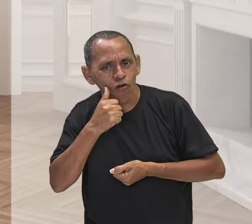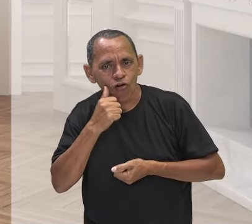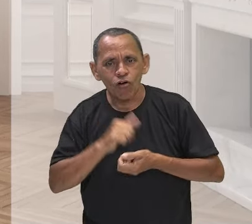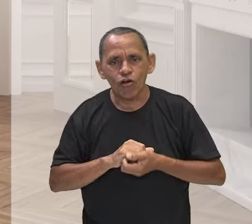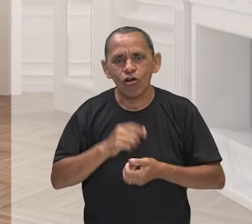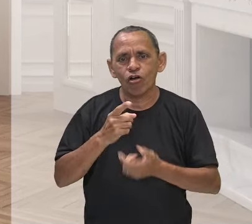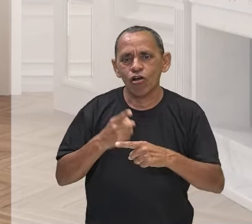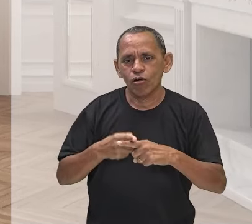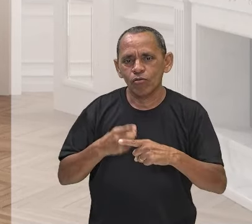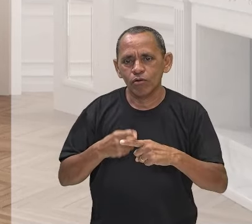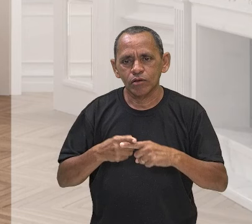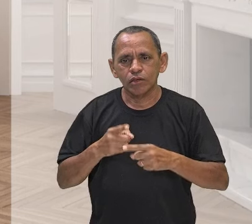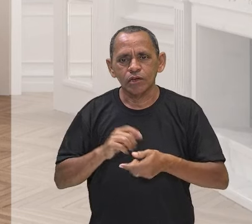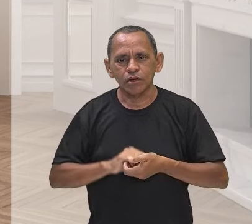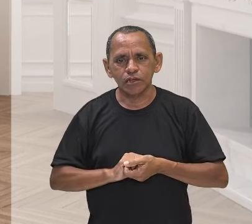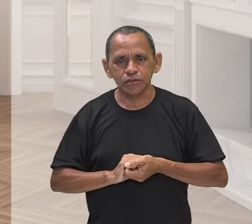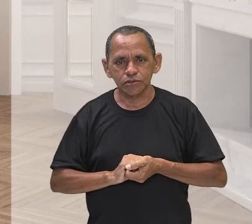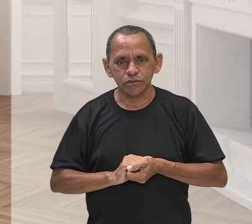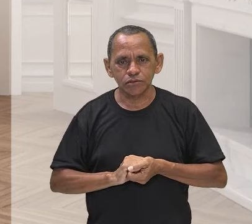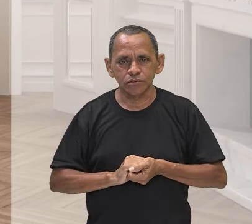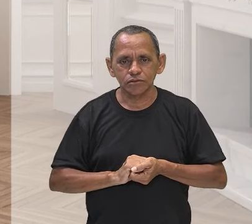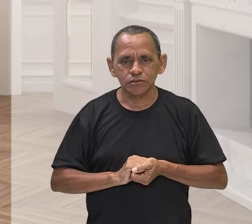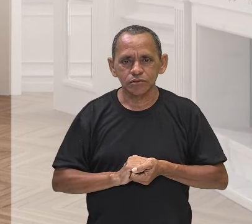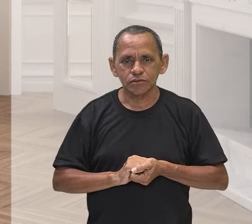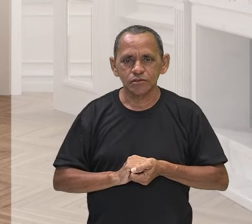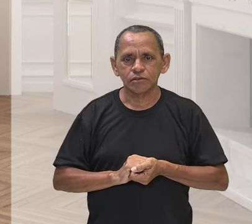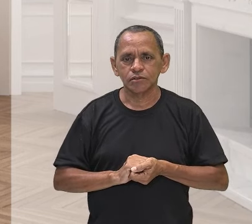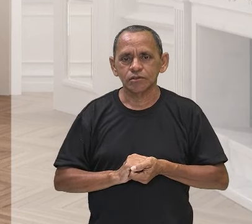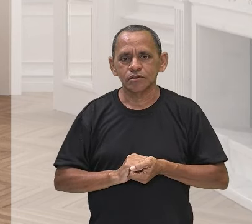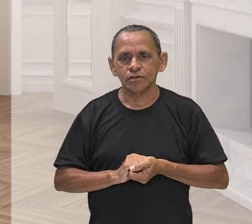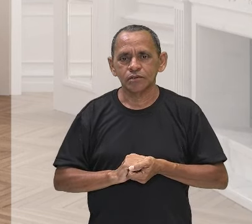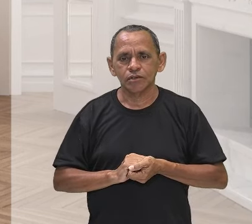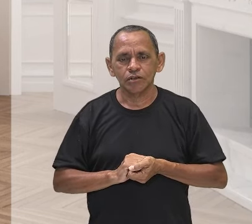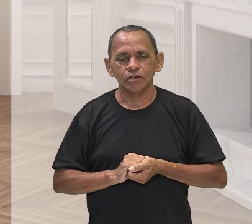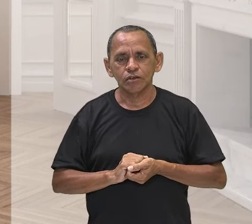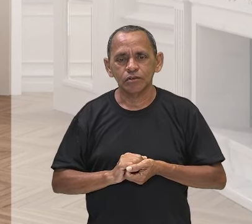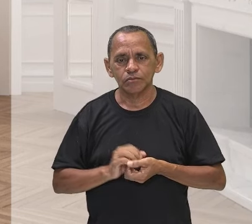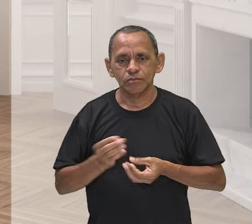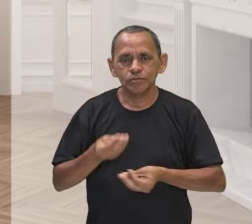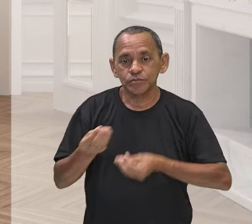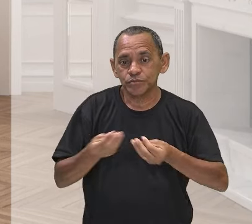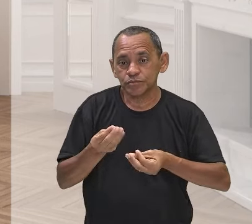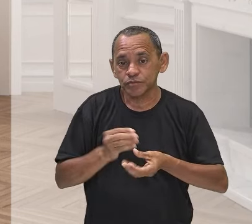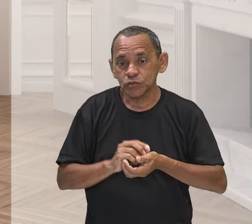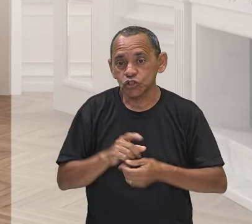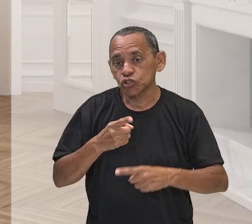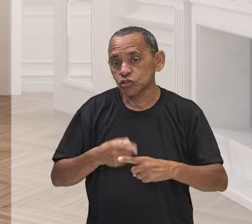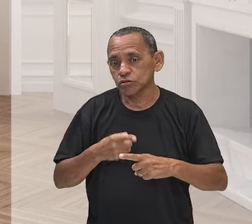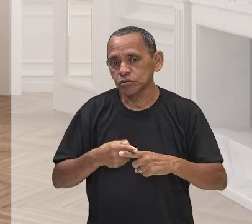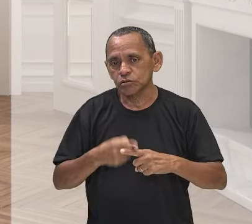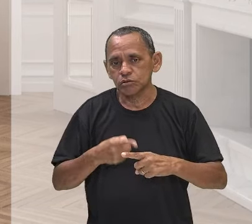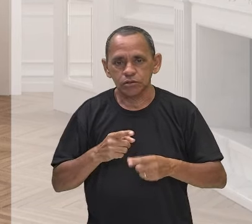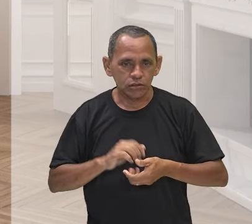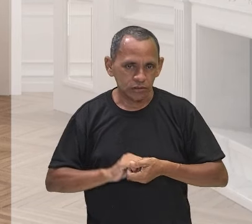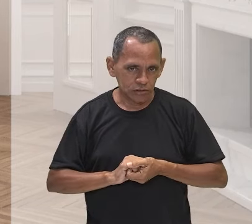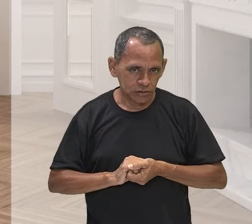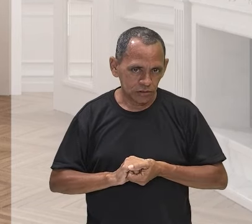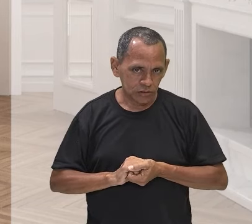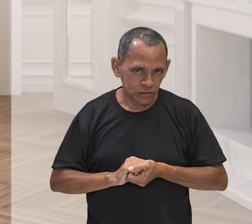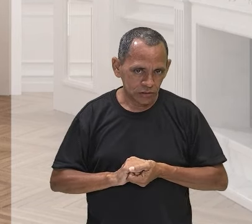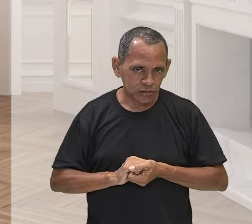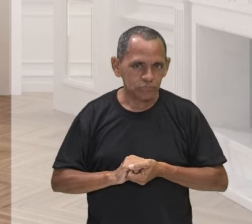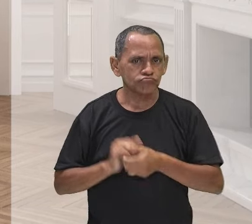anda rezando só? E treme como os doentes quando tem febre, vovó? Por que é branco seu cabelo? Por que se apoia